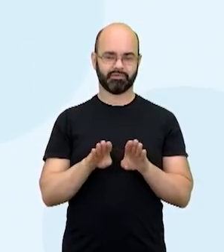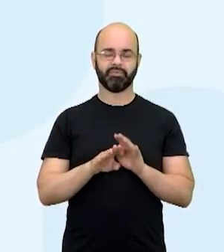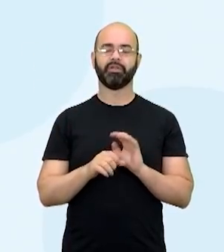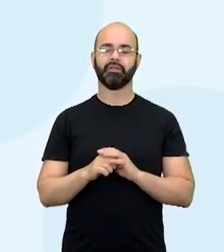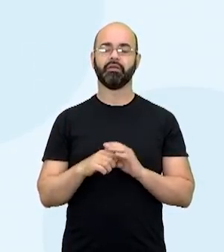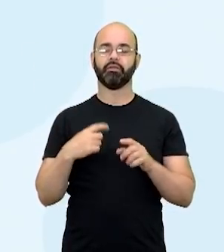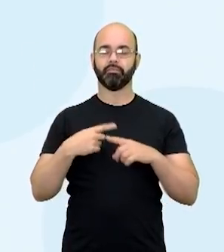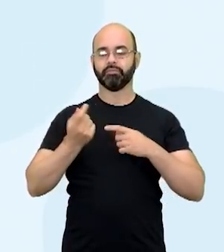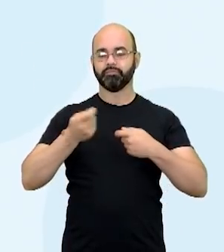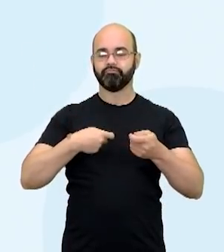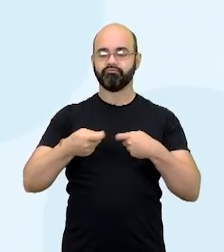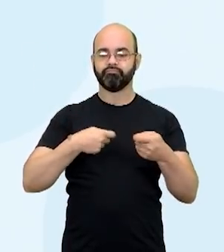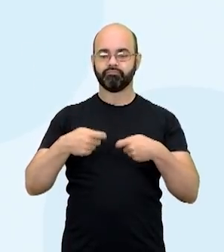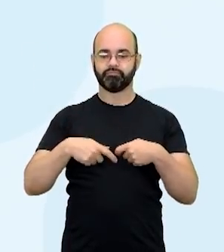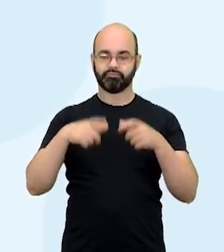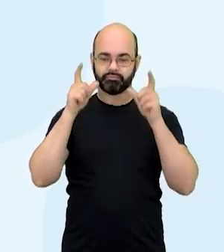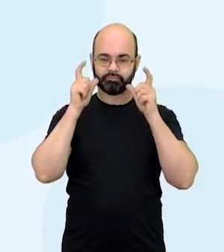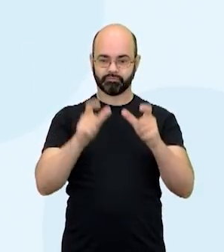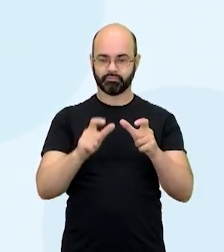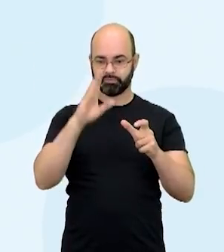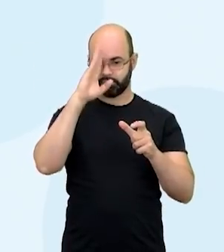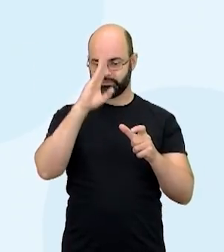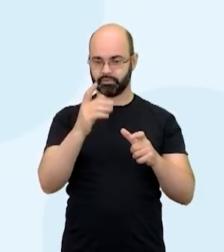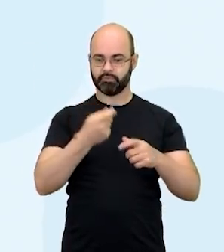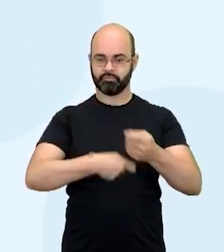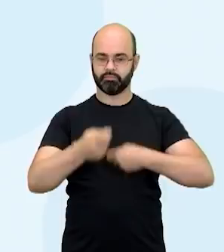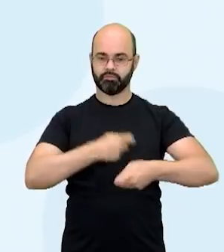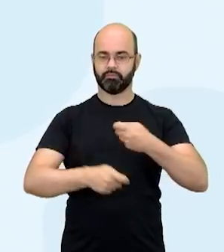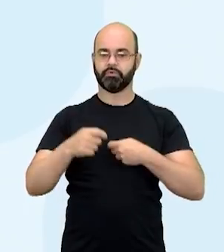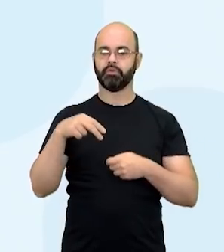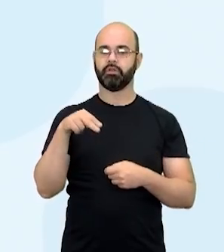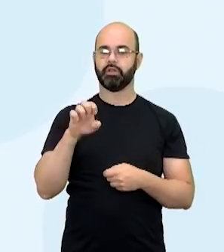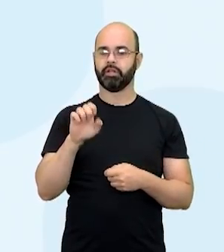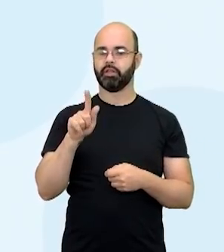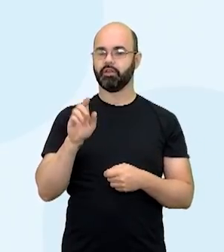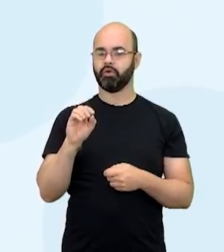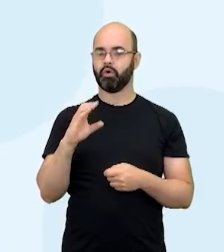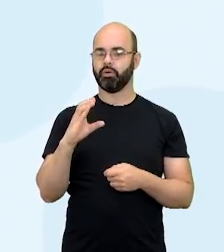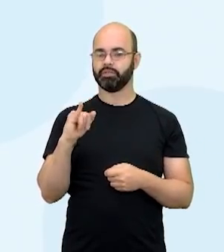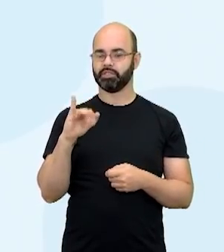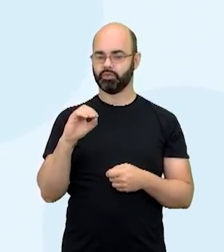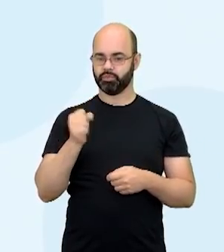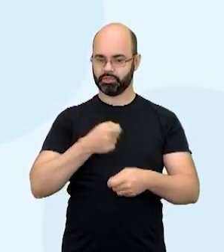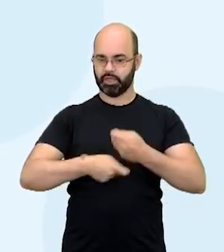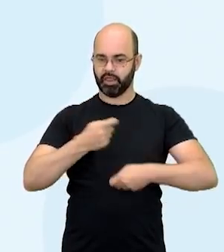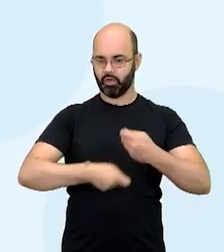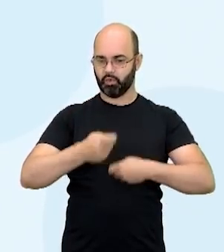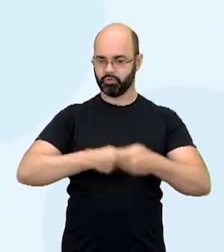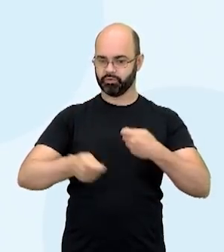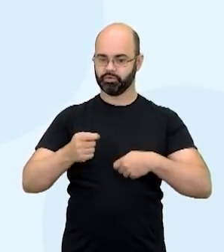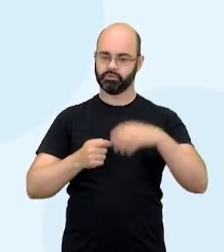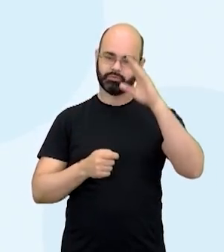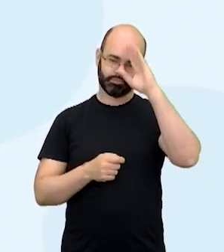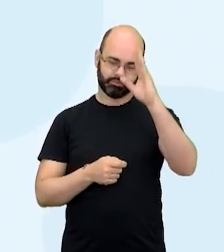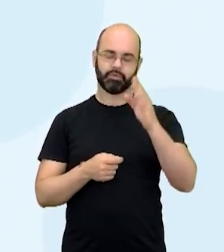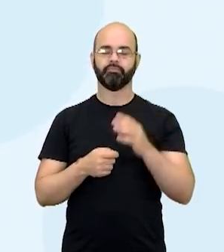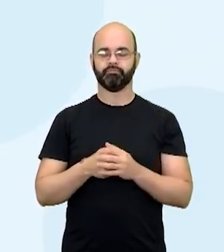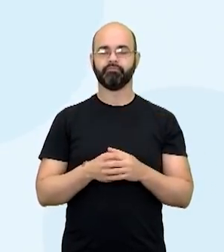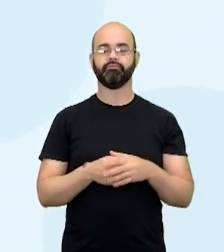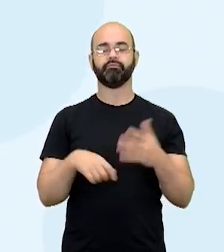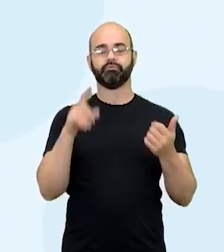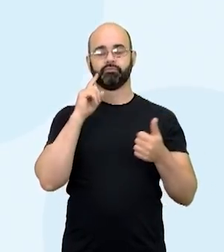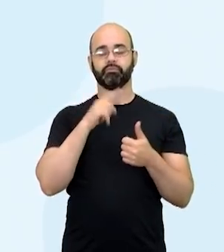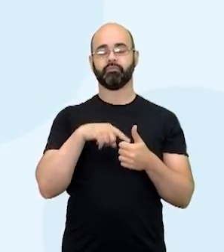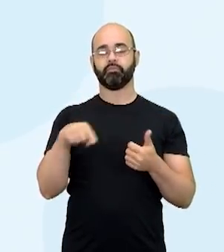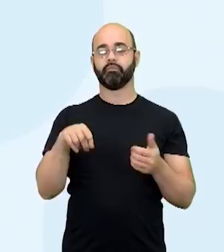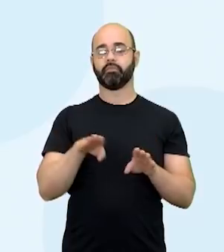atrativo comercial, tá? De negócios, e o São Paulo acaba se destacando. A metrópole nacional nós temos duas. O Rio de